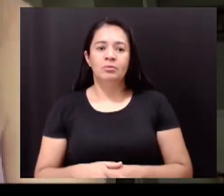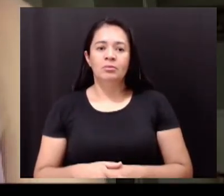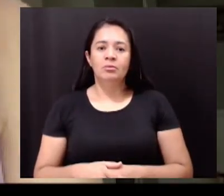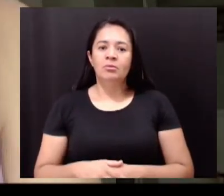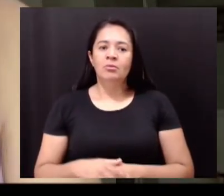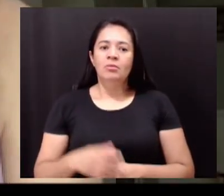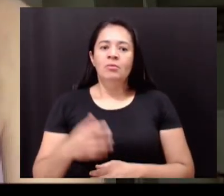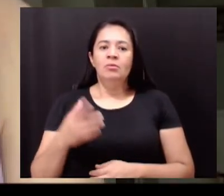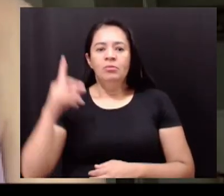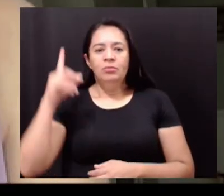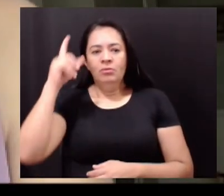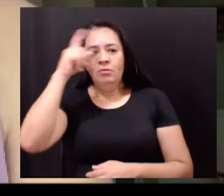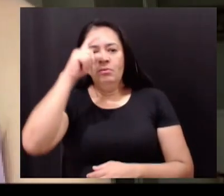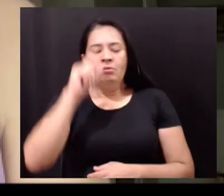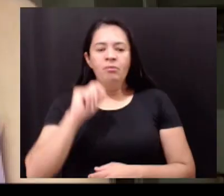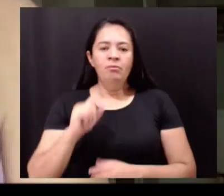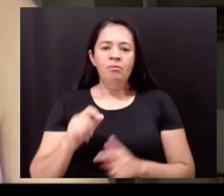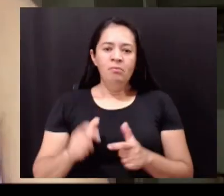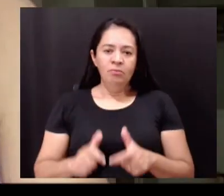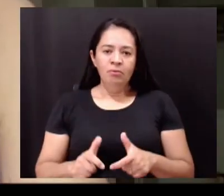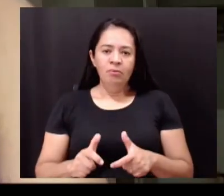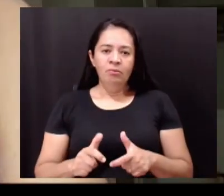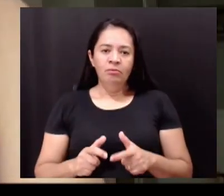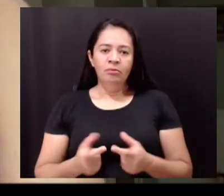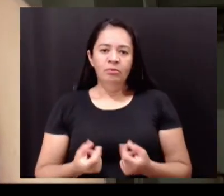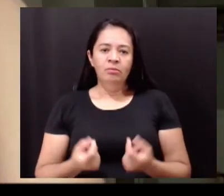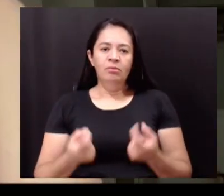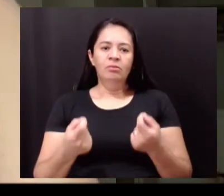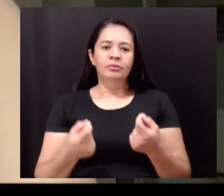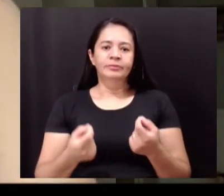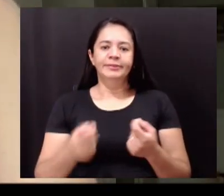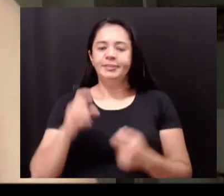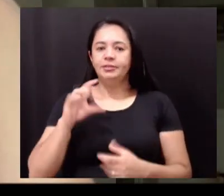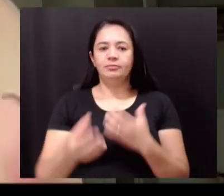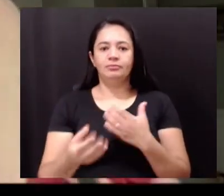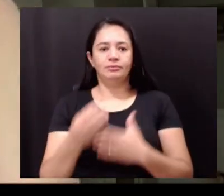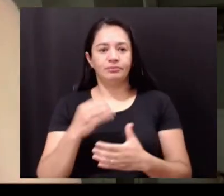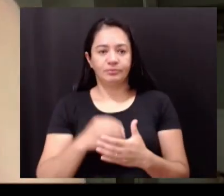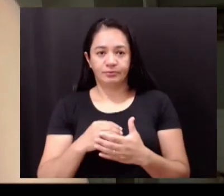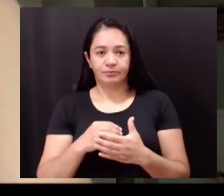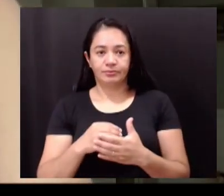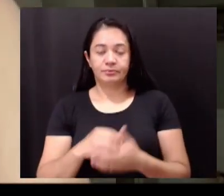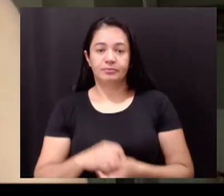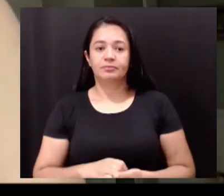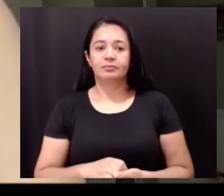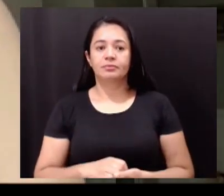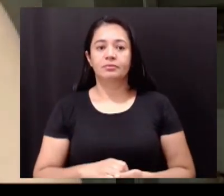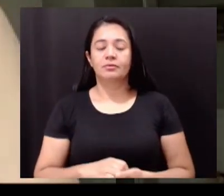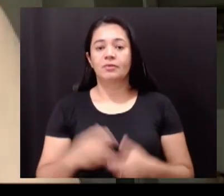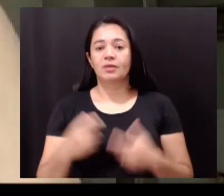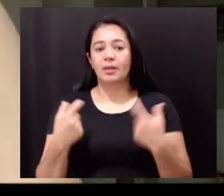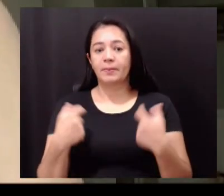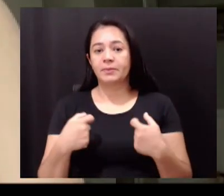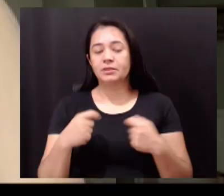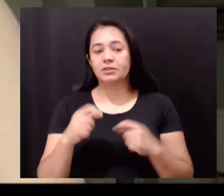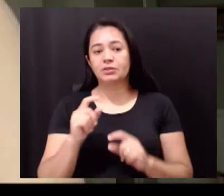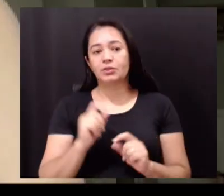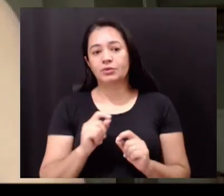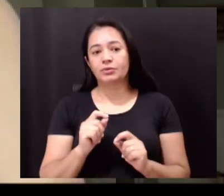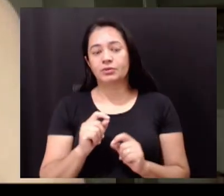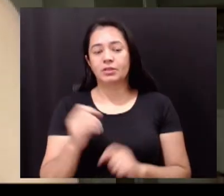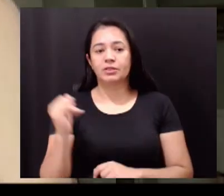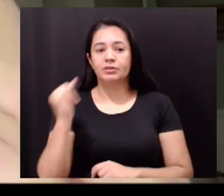um tumor ou de uma nodulação em que fica para dentro da cavidade uterina, e é nesses casos que é muito importante